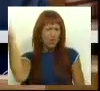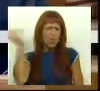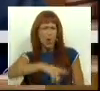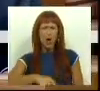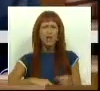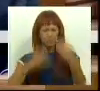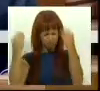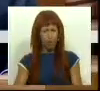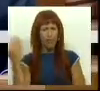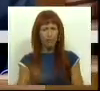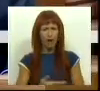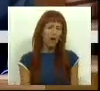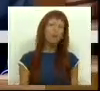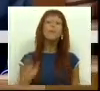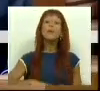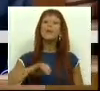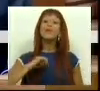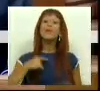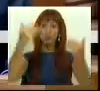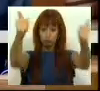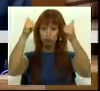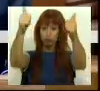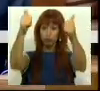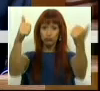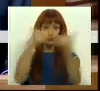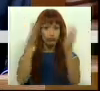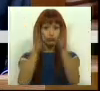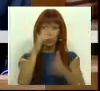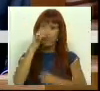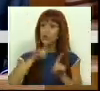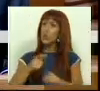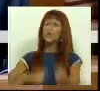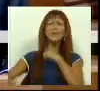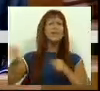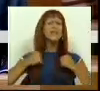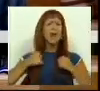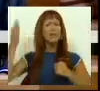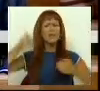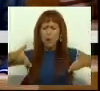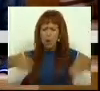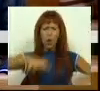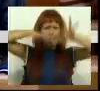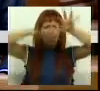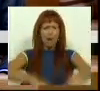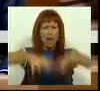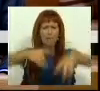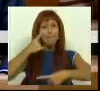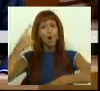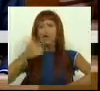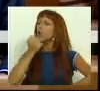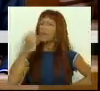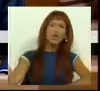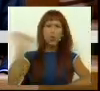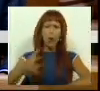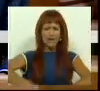e de injustiça. E é por isso que os Verdes saúdam todas as pessoas que no sábado passado saíram à rua para manifestar o seu